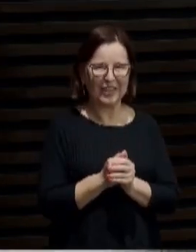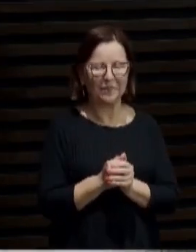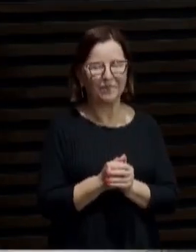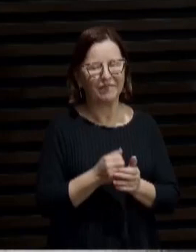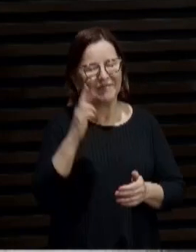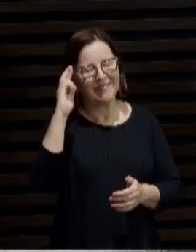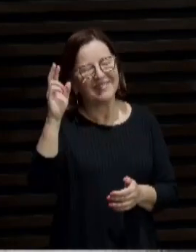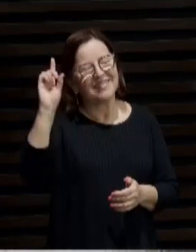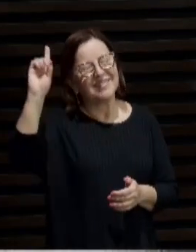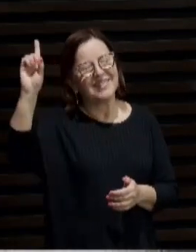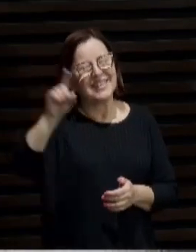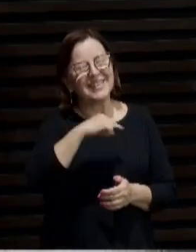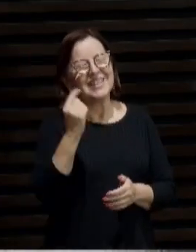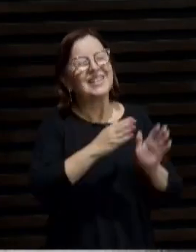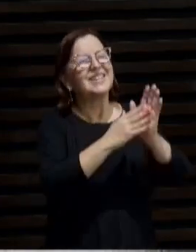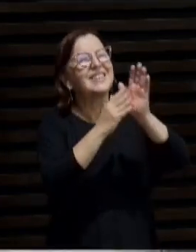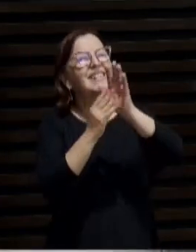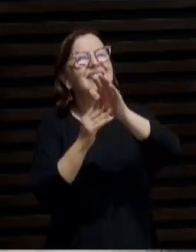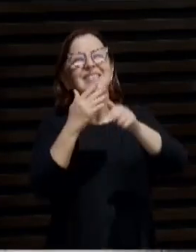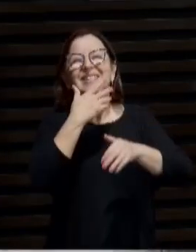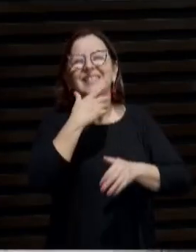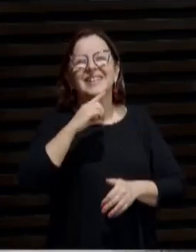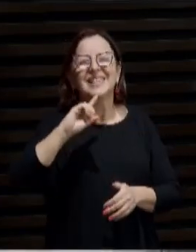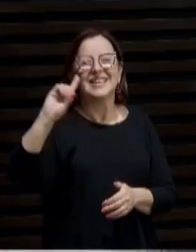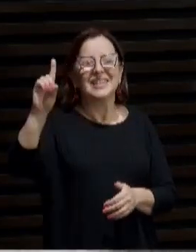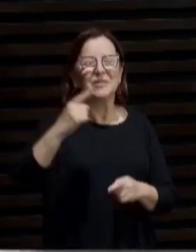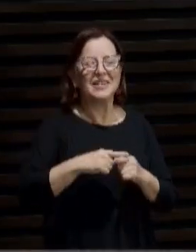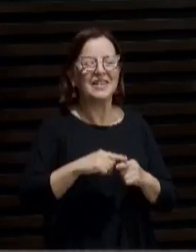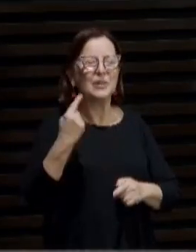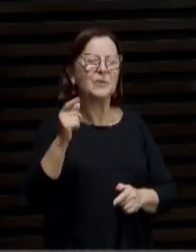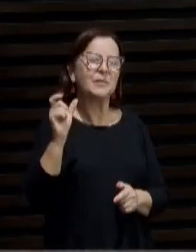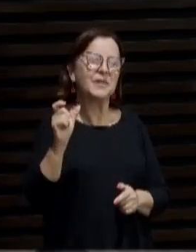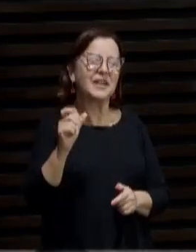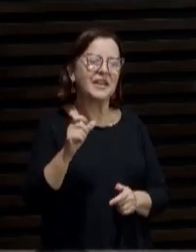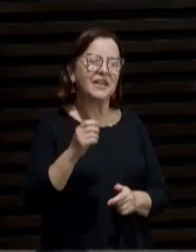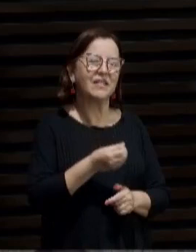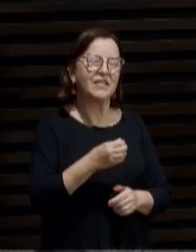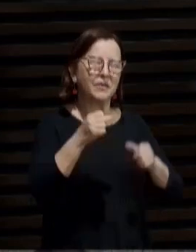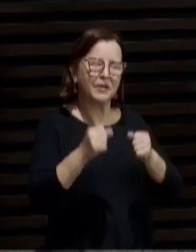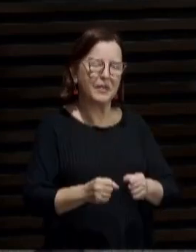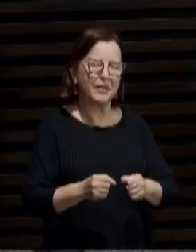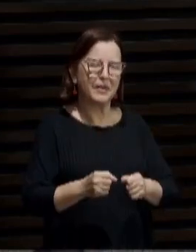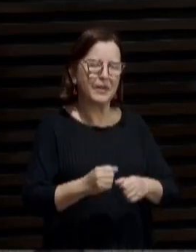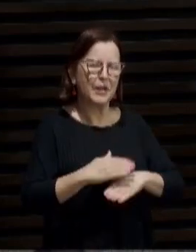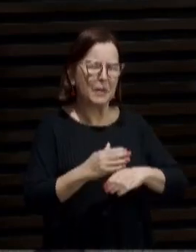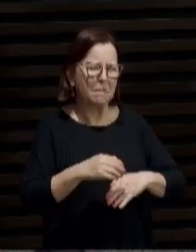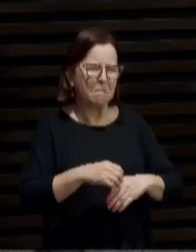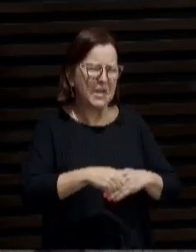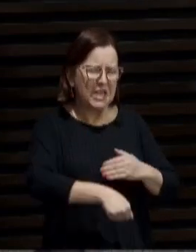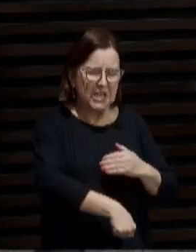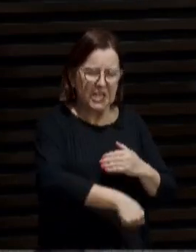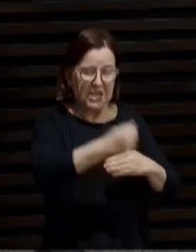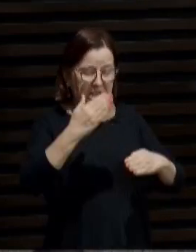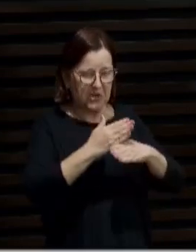Deus, nós te louvamos, Pai, porque a tua palavra, ela é viva e eficaz e é mais cortante do que qualquer espada,